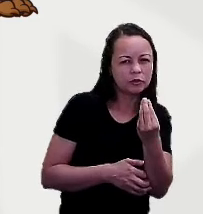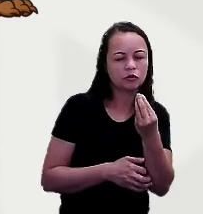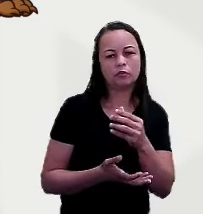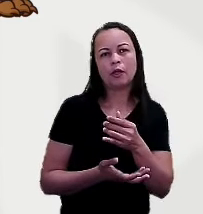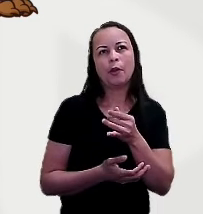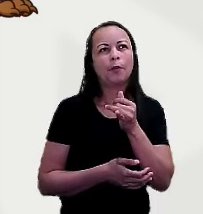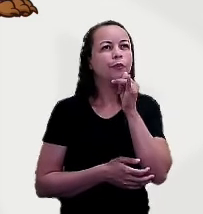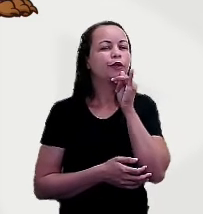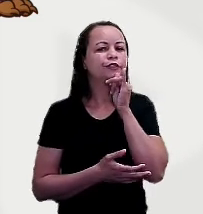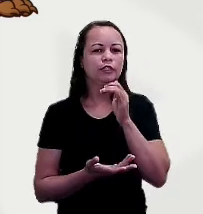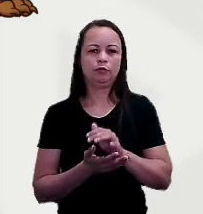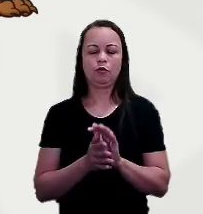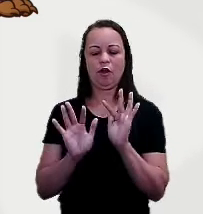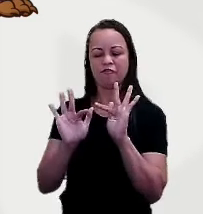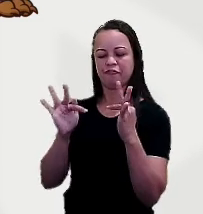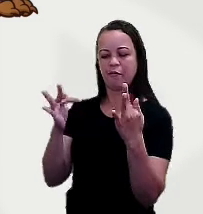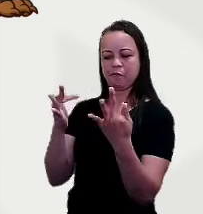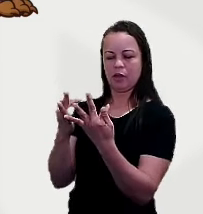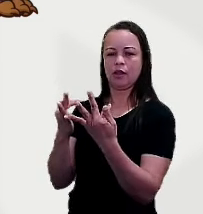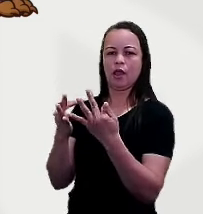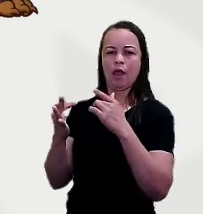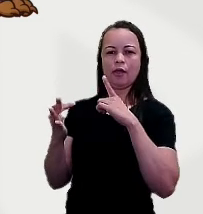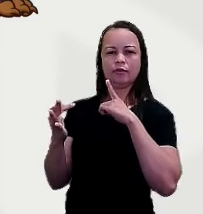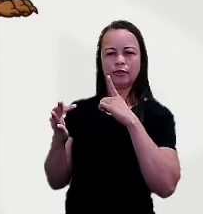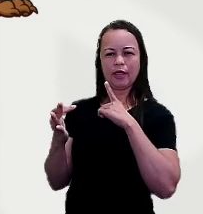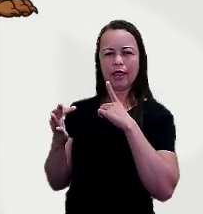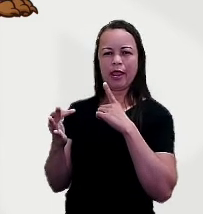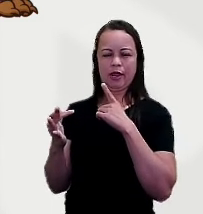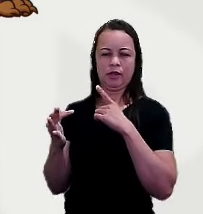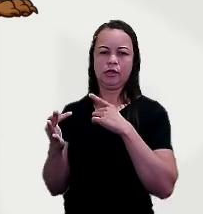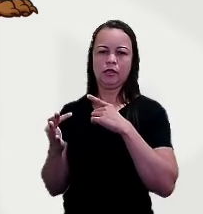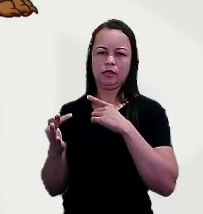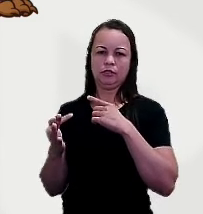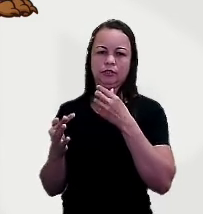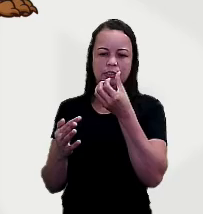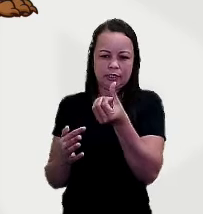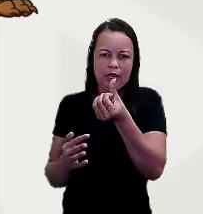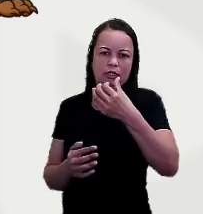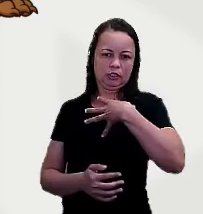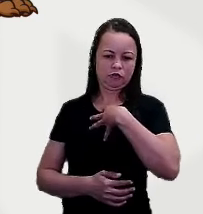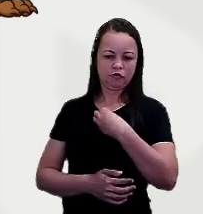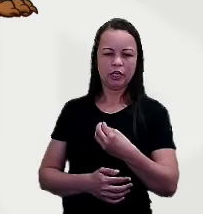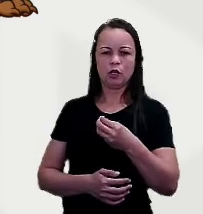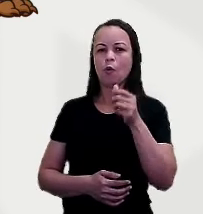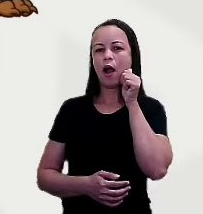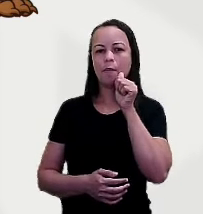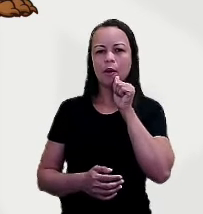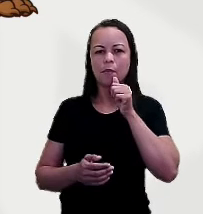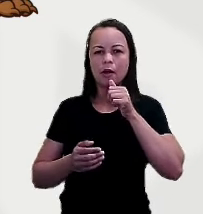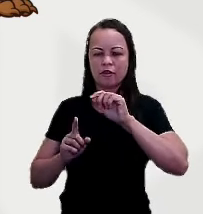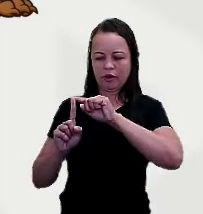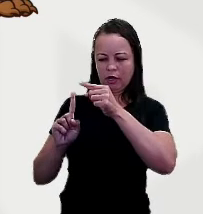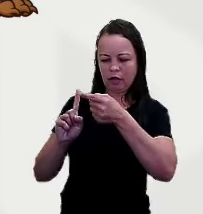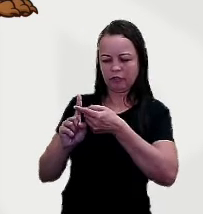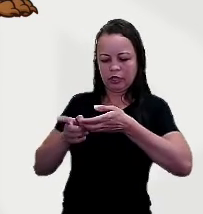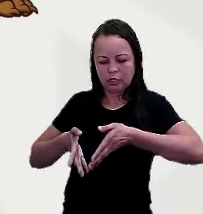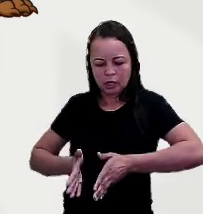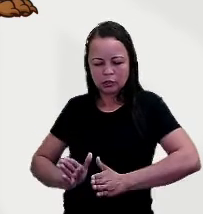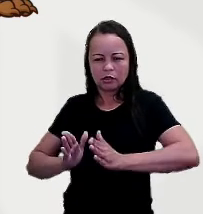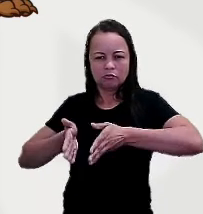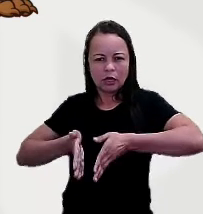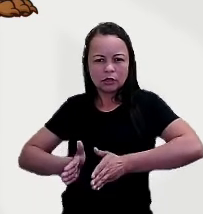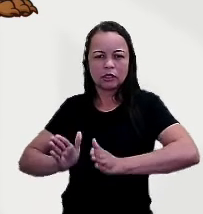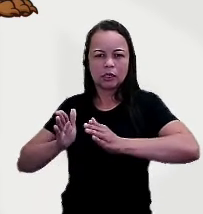tem 6 filhas. Vai nascendo, a mamãe vai tendo os filhos e vai nascendo sempre menina. Aí